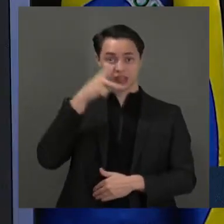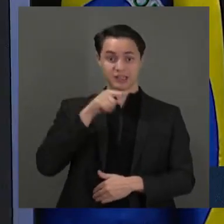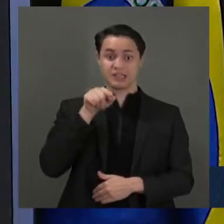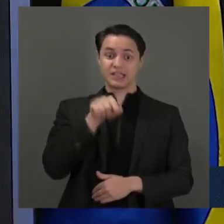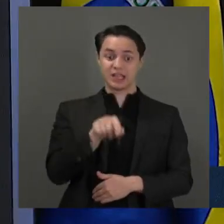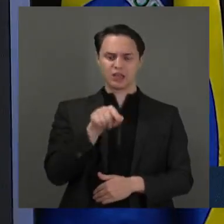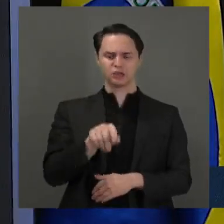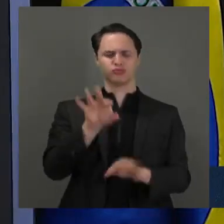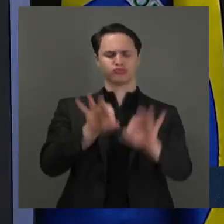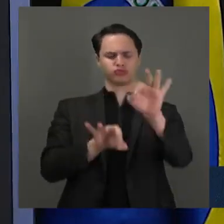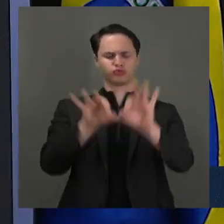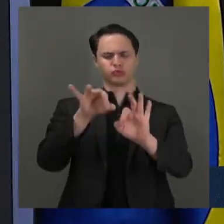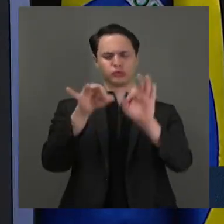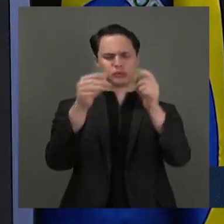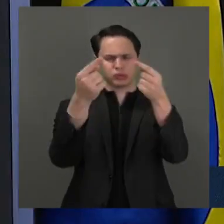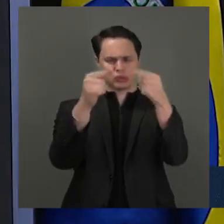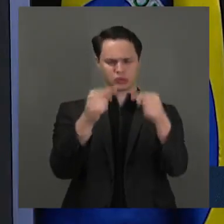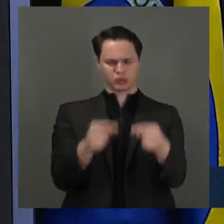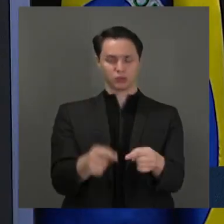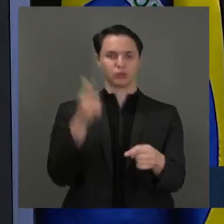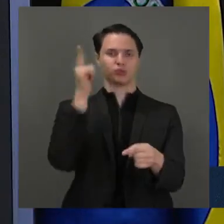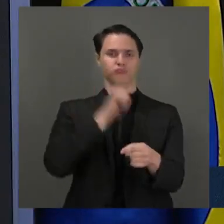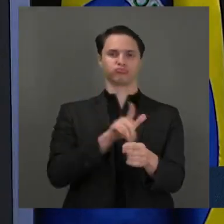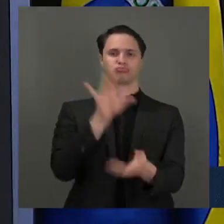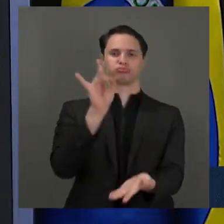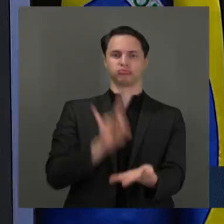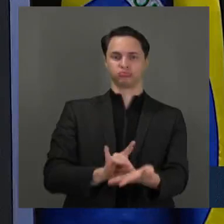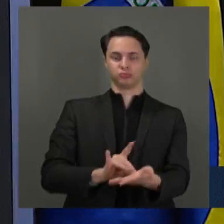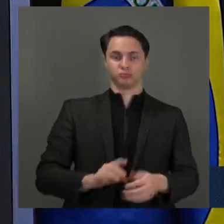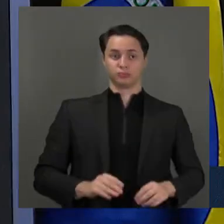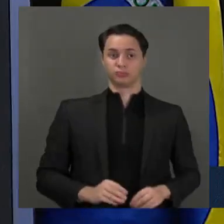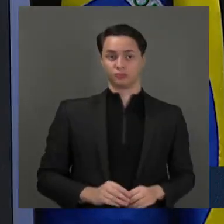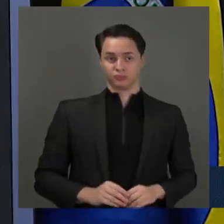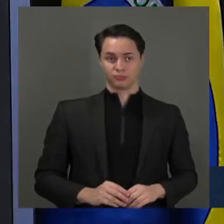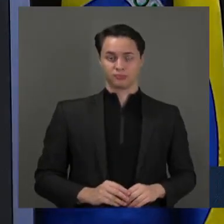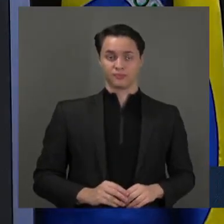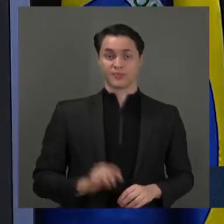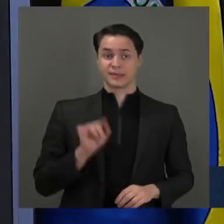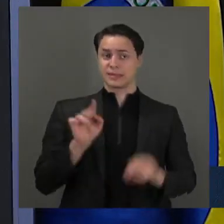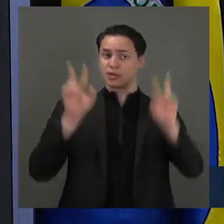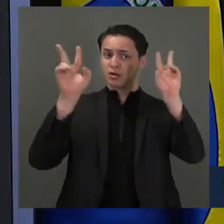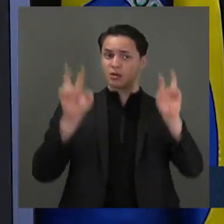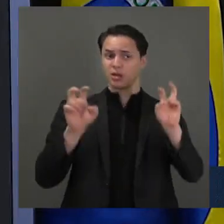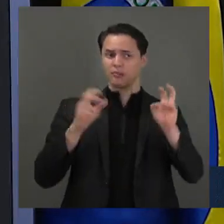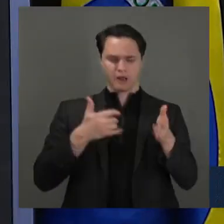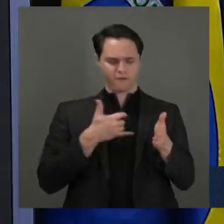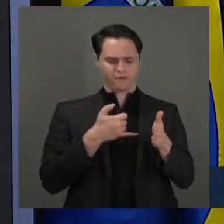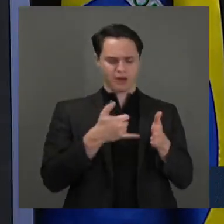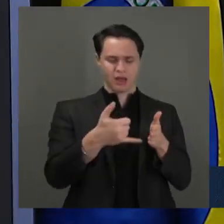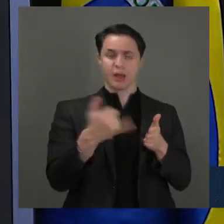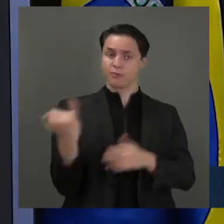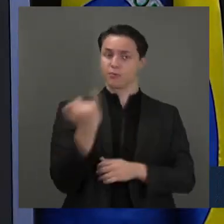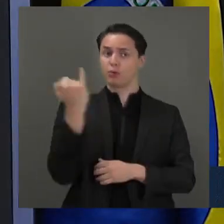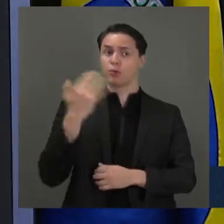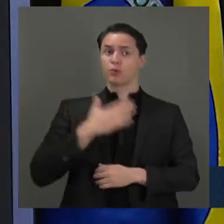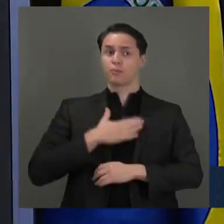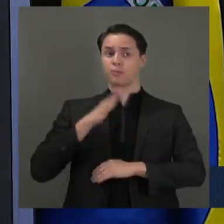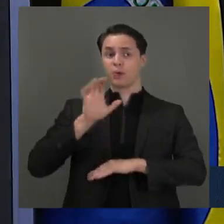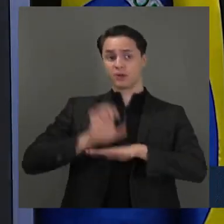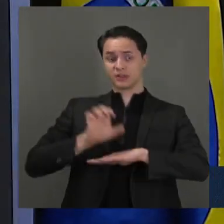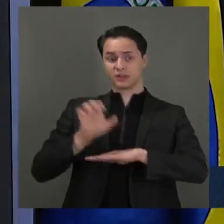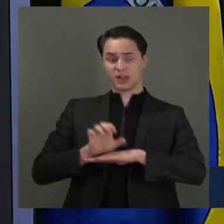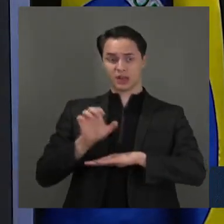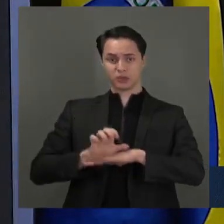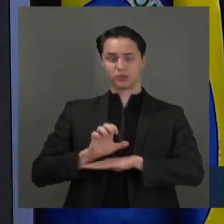tenha condições de sair do papel. O tema fertilizantes é muito caro ao meu estado de Sergipe, já